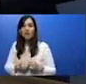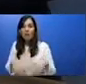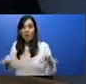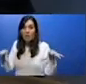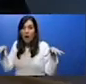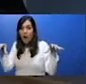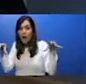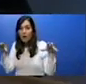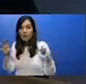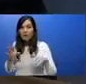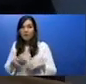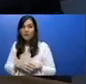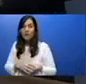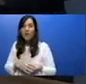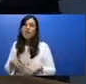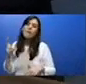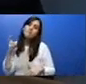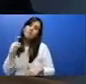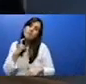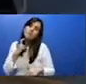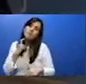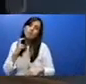Fantasma, vampiro,